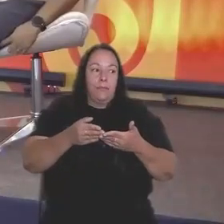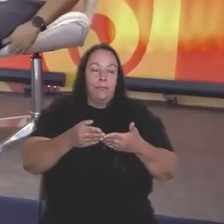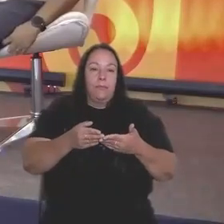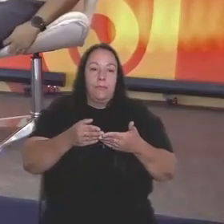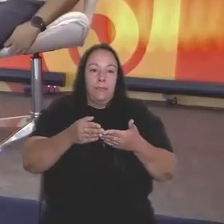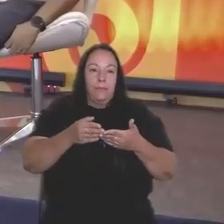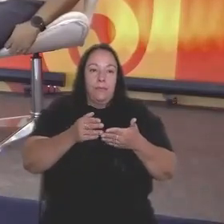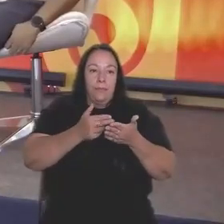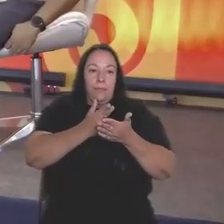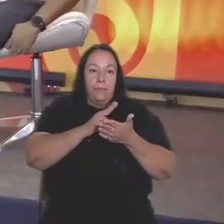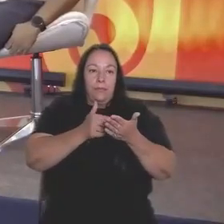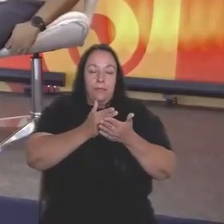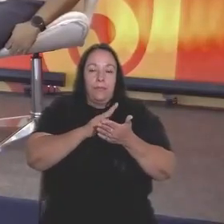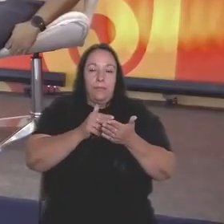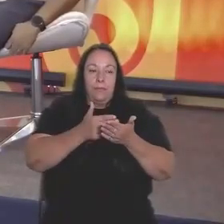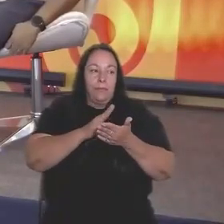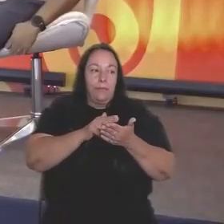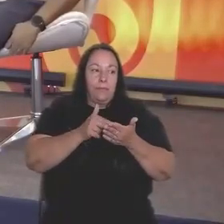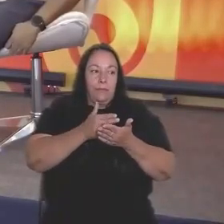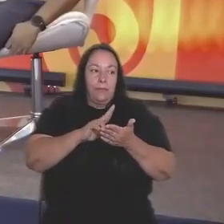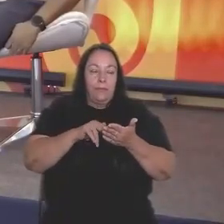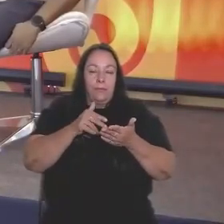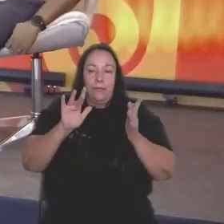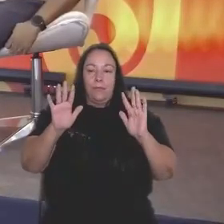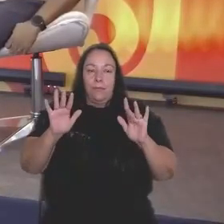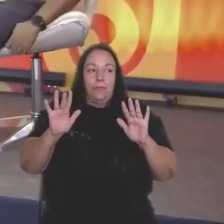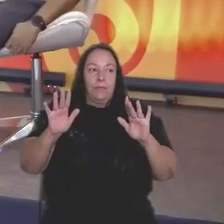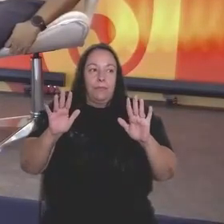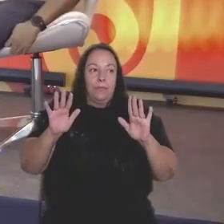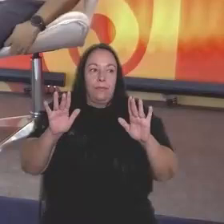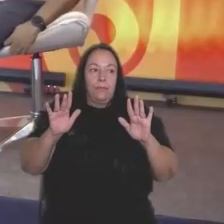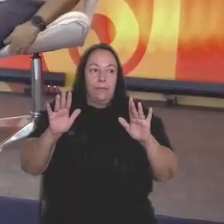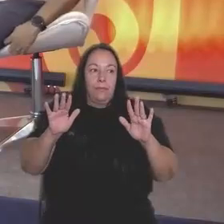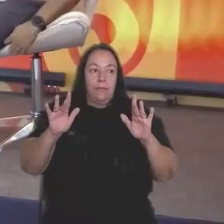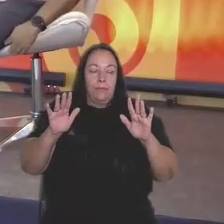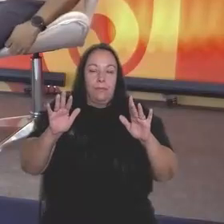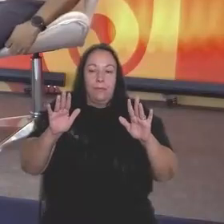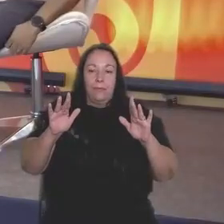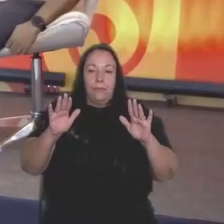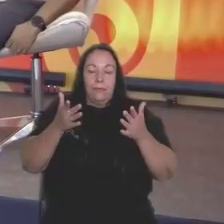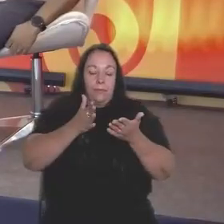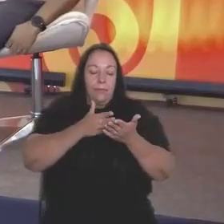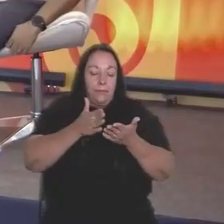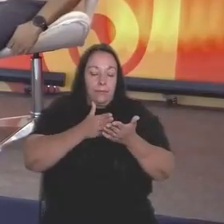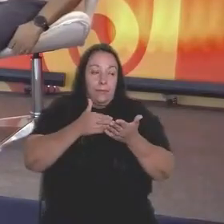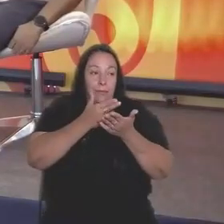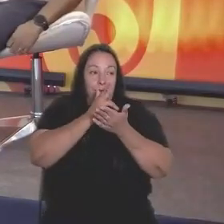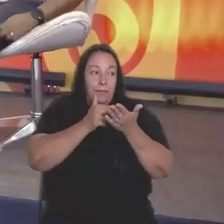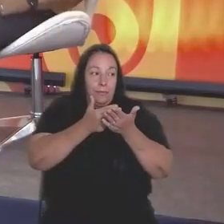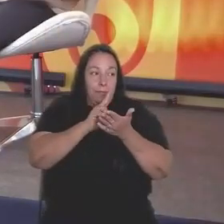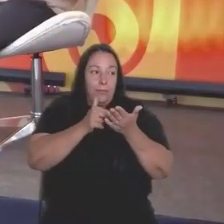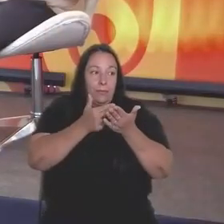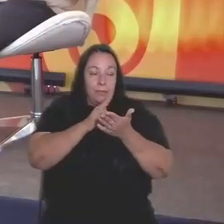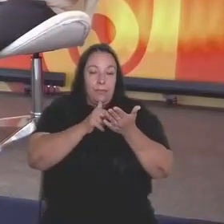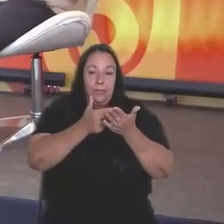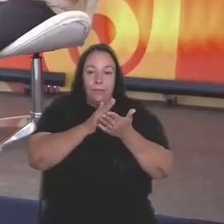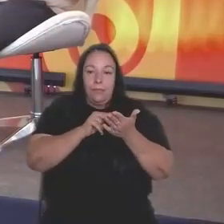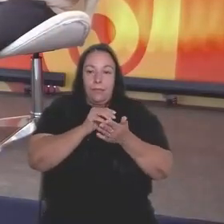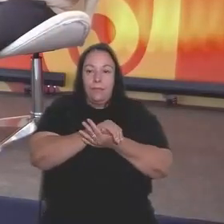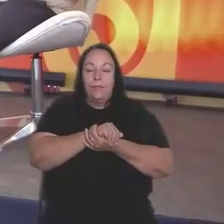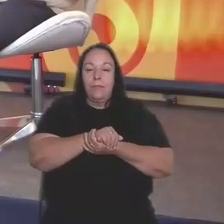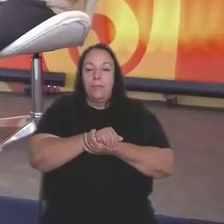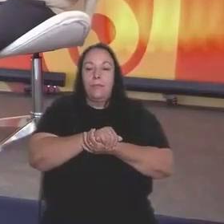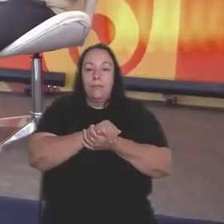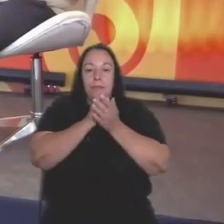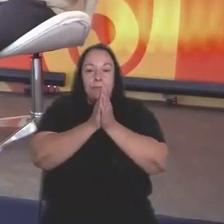mãos, né? Como é que foi a sua sensação quando chegou o livro ilustrado? Eu estava com o pessoal do Gestalt,